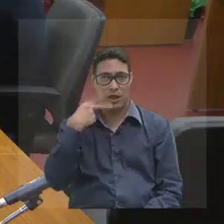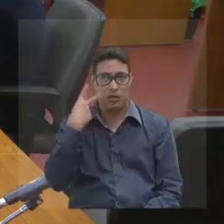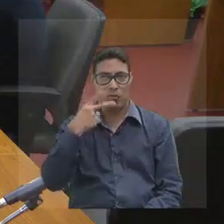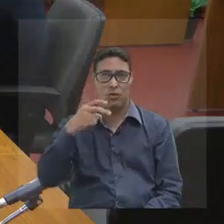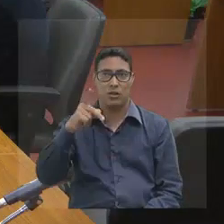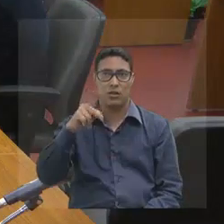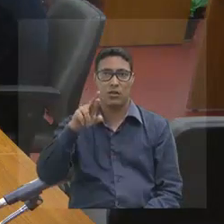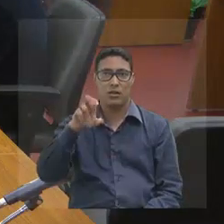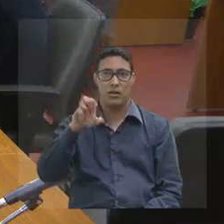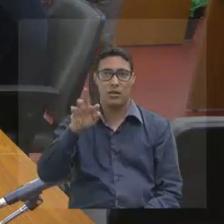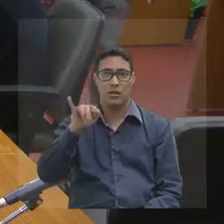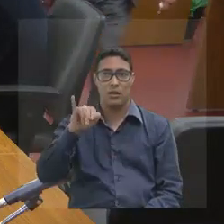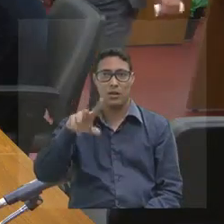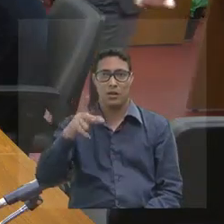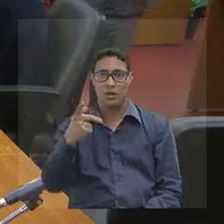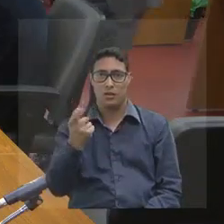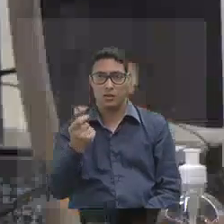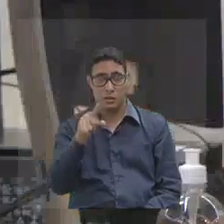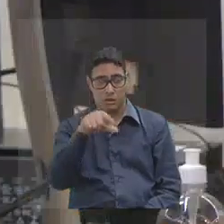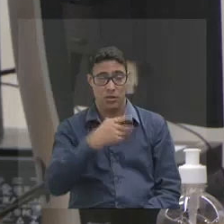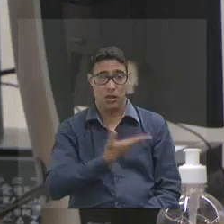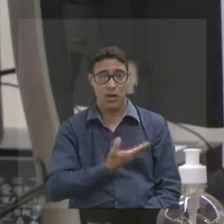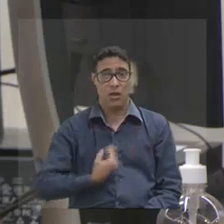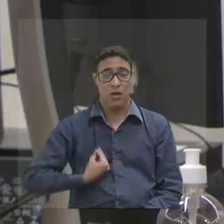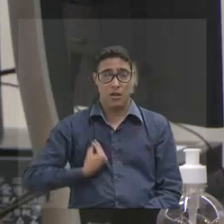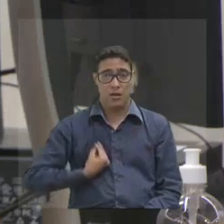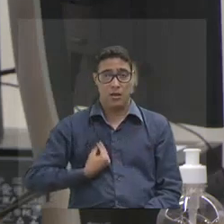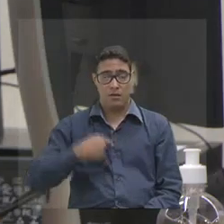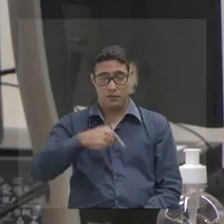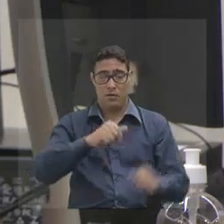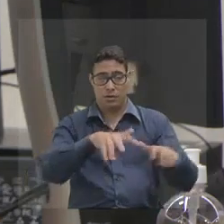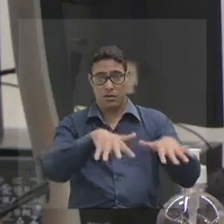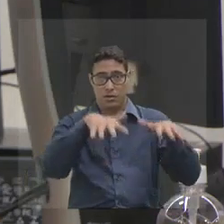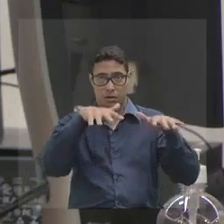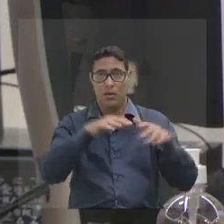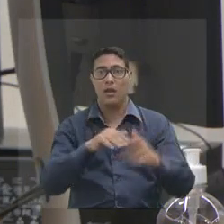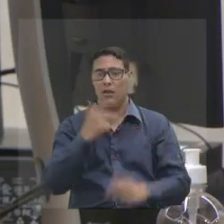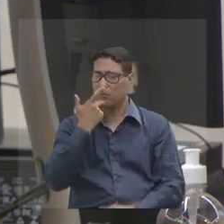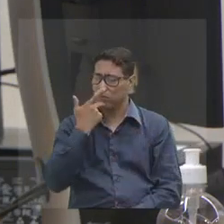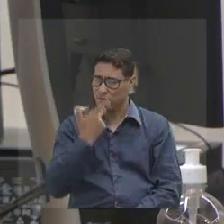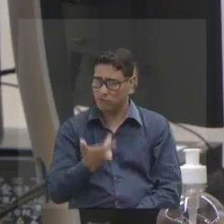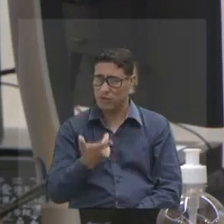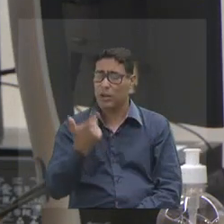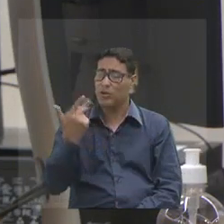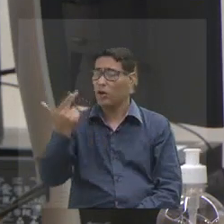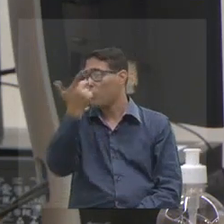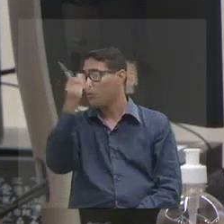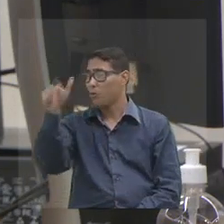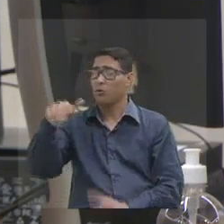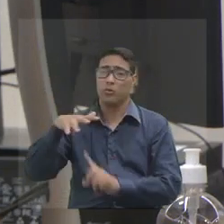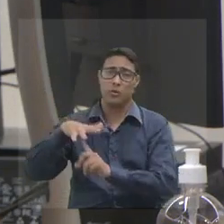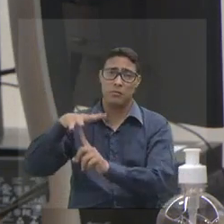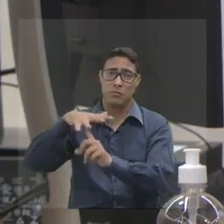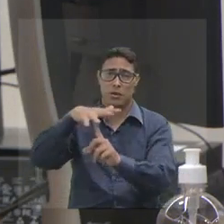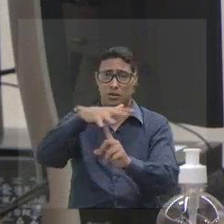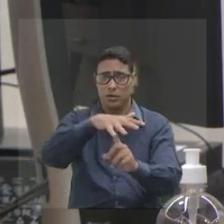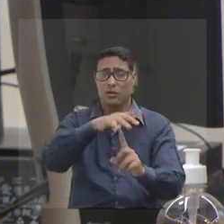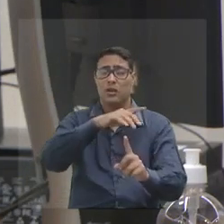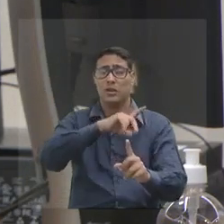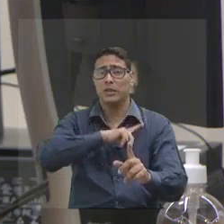de Matias Cardoso que tá aqui na plateia ela tem colocado assim como outros parques que tem de